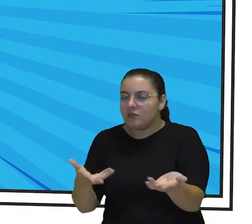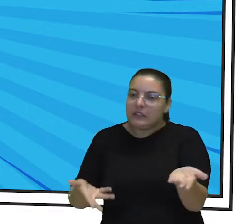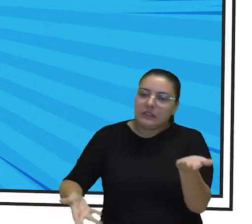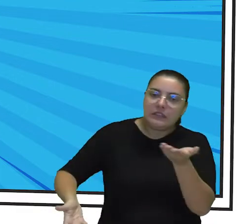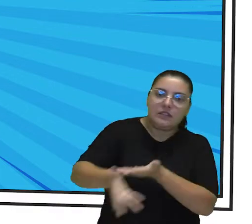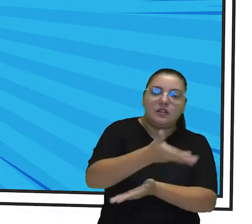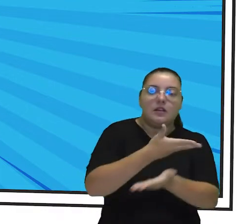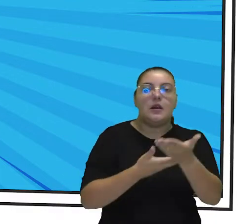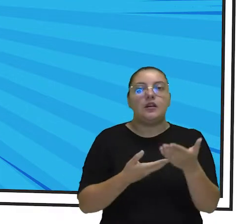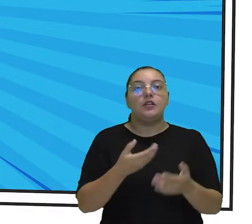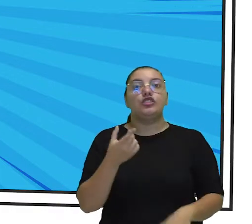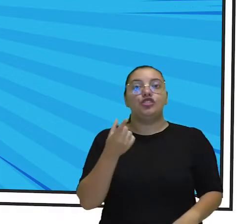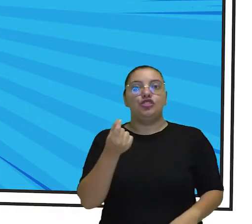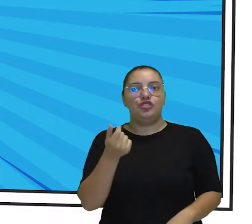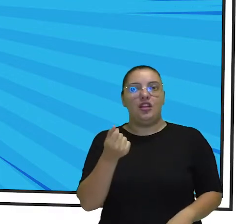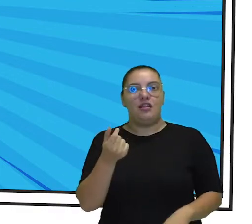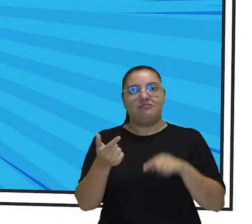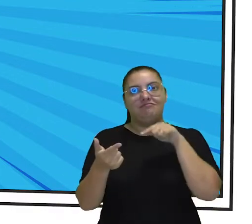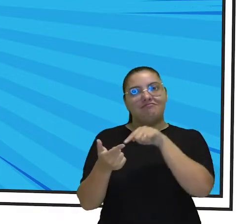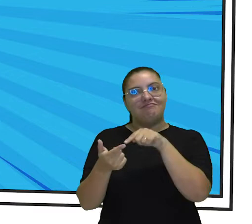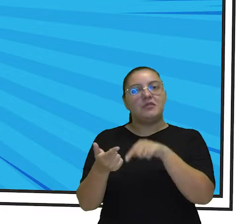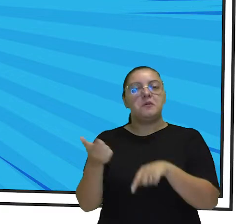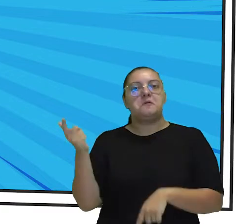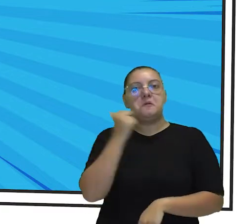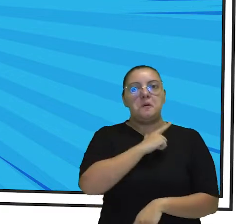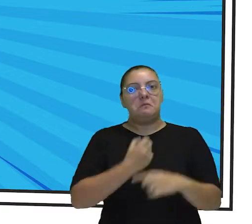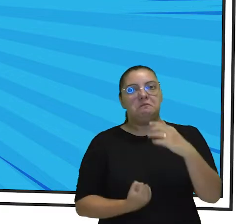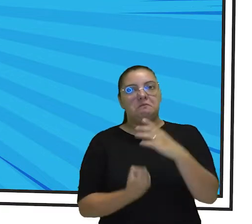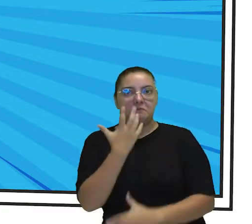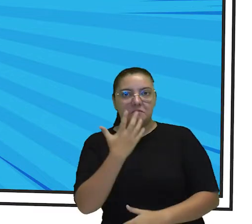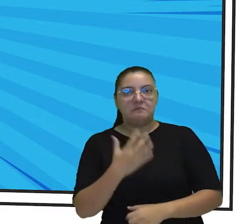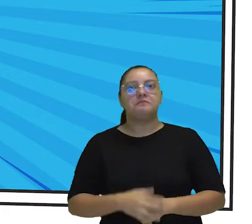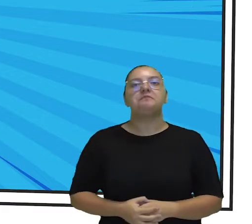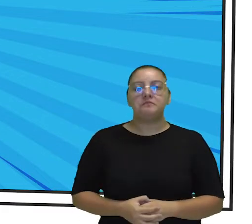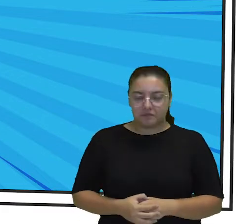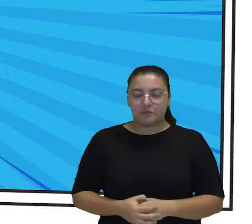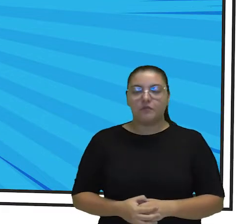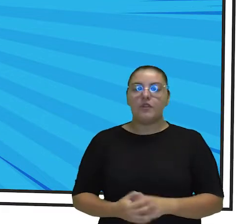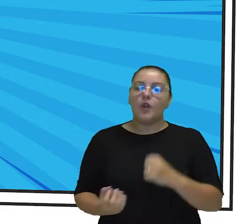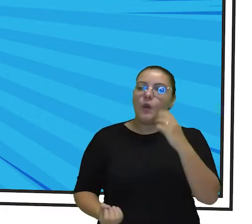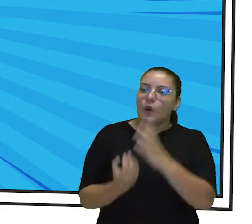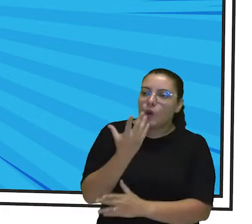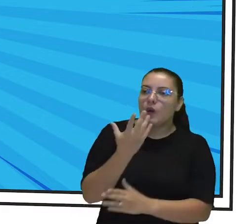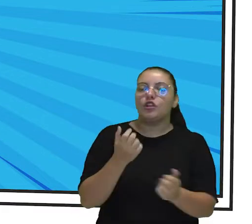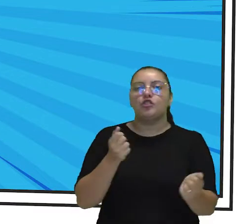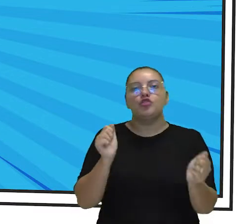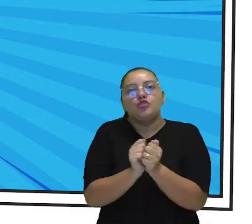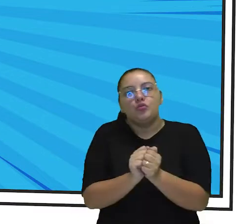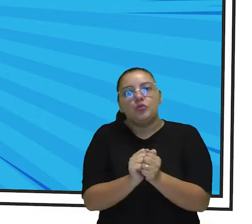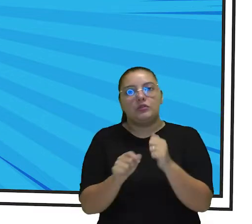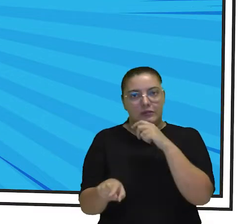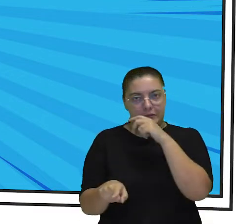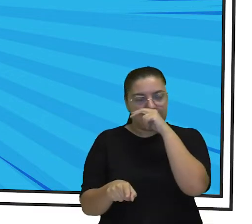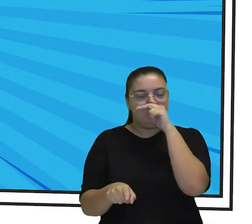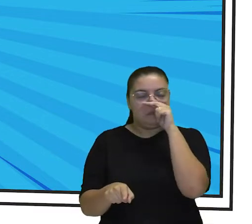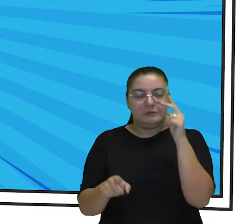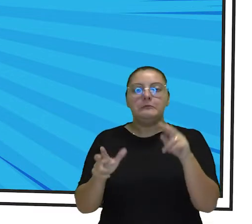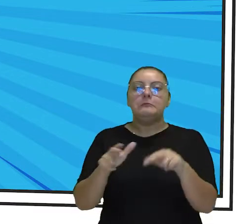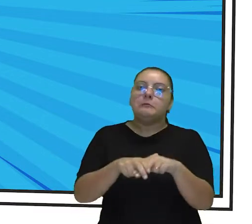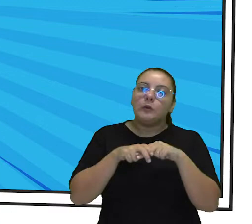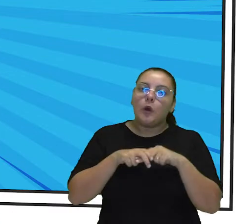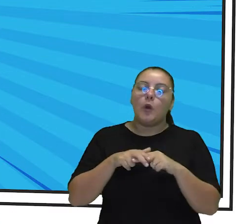origem principalmente à questão monetária. As moedas vão começar a surgir juntamente com essa classe. Então, o